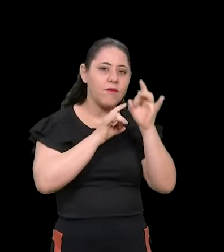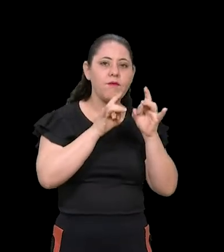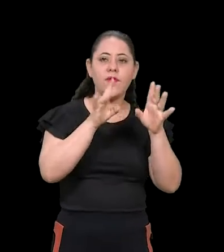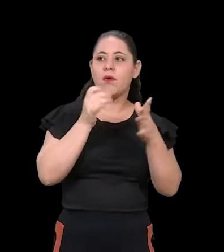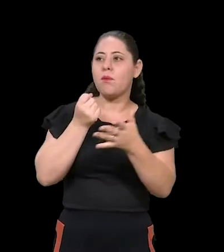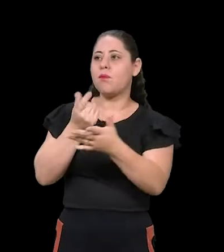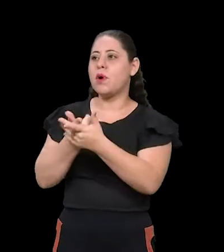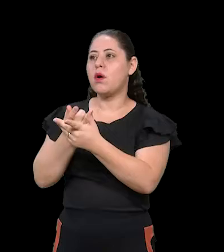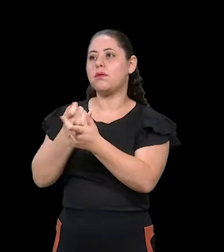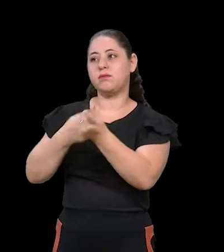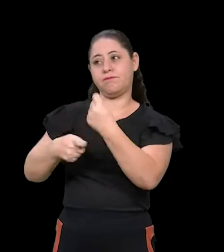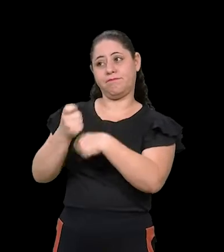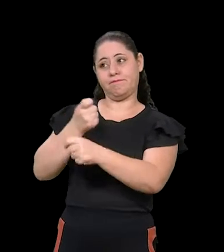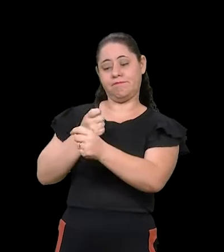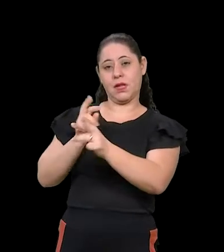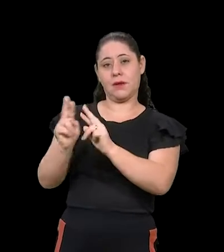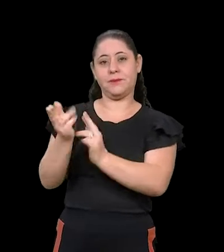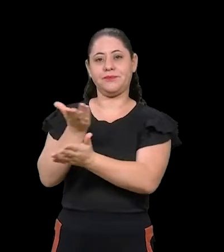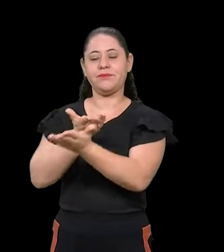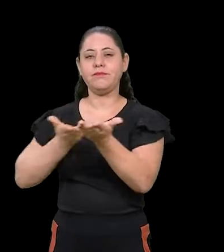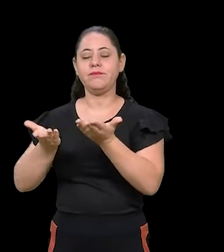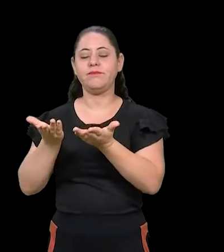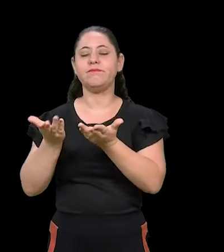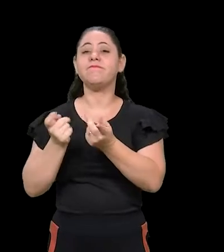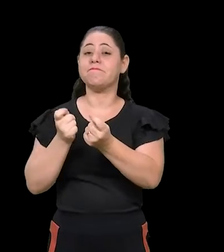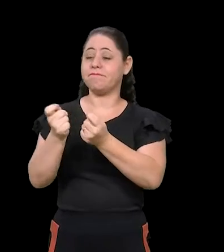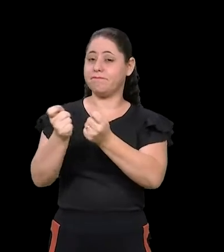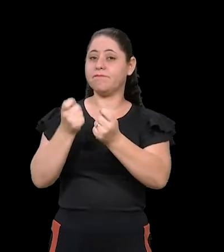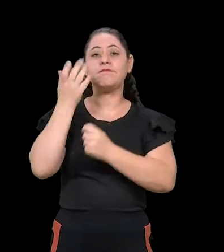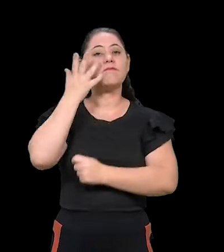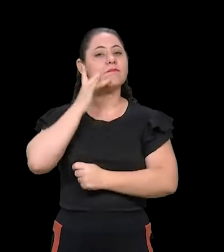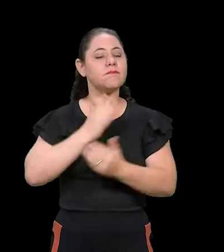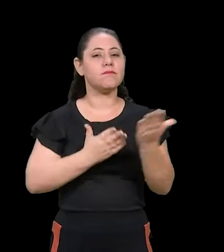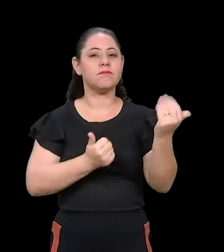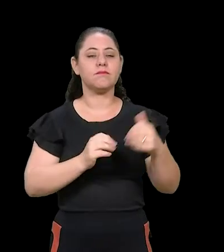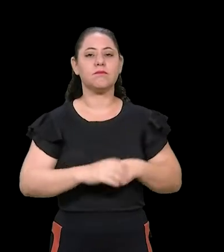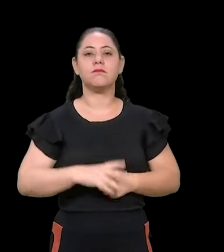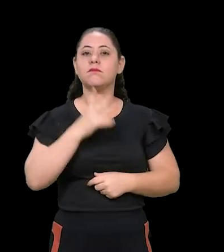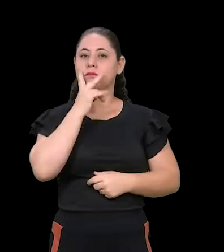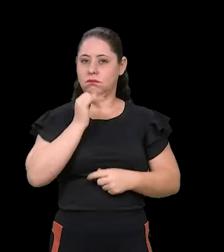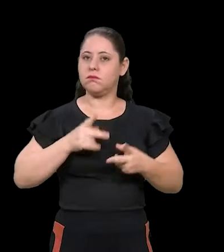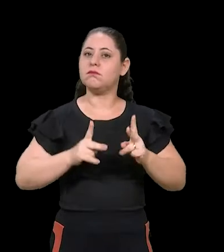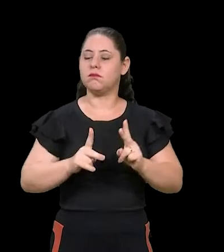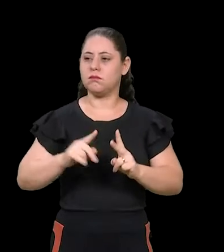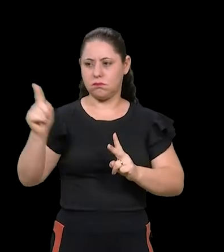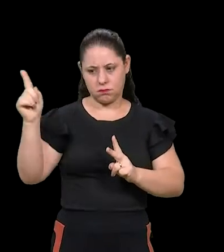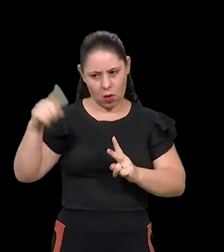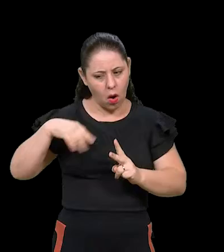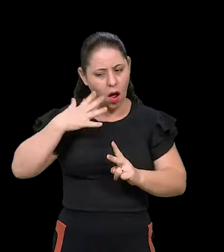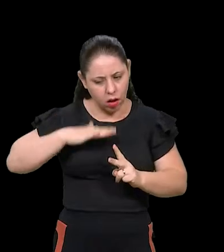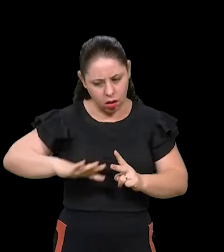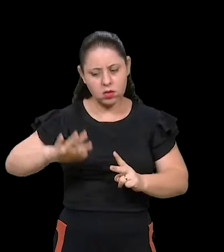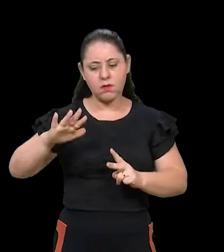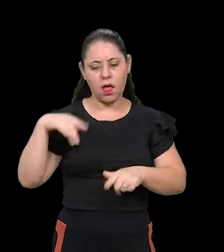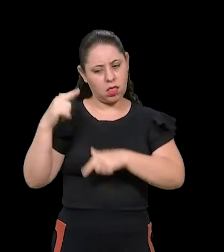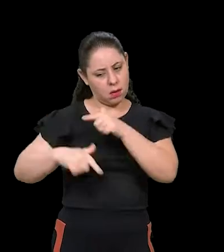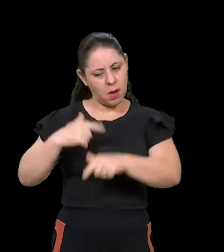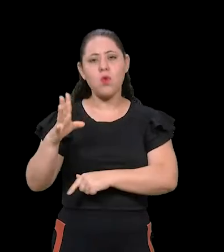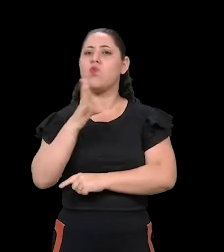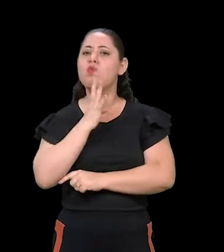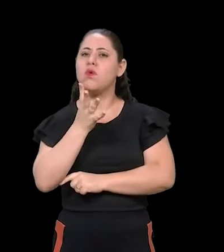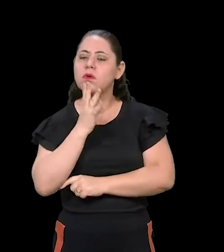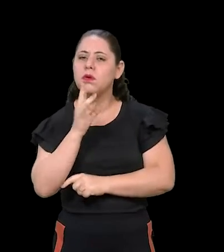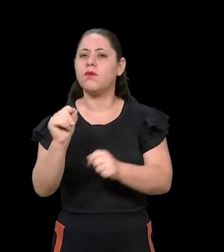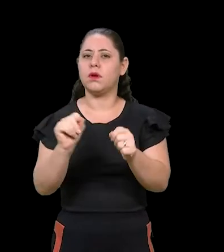eu aprendi a vender, a comprar, a negociar muito jovem, muito criança ainda, né? Meu pai sempre colocou a gente para trabalhar